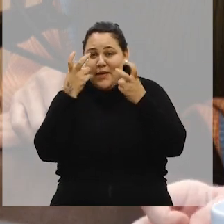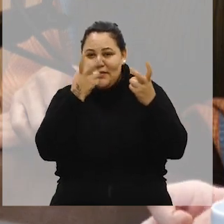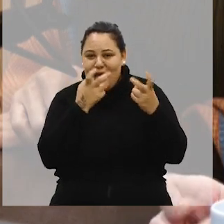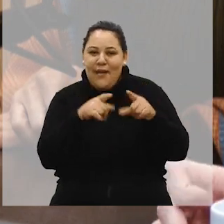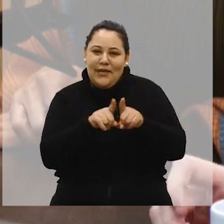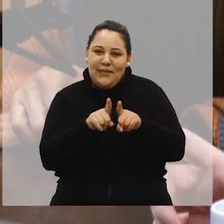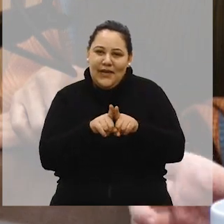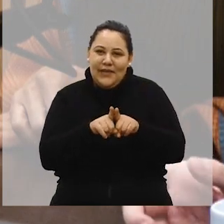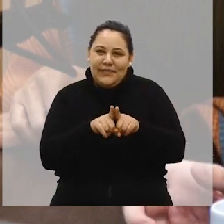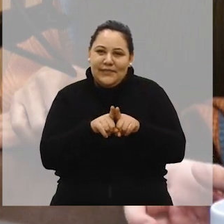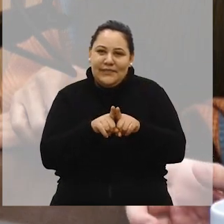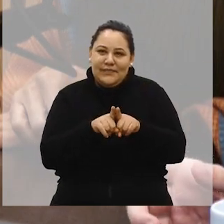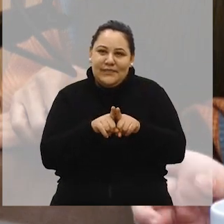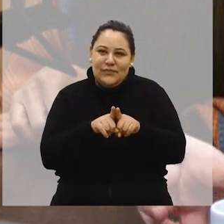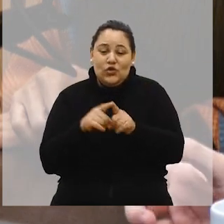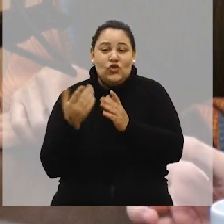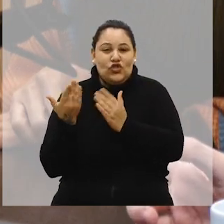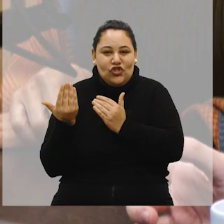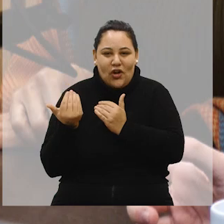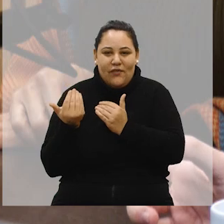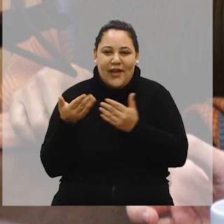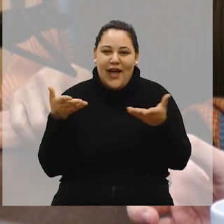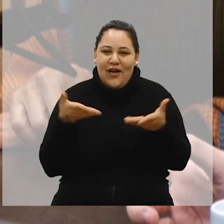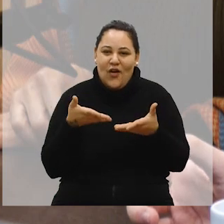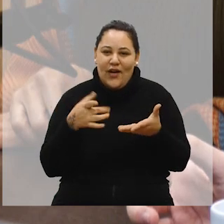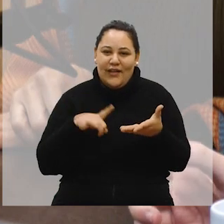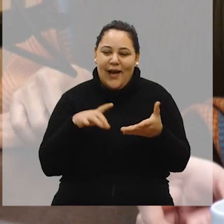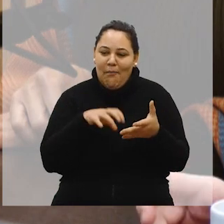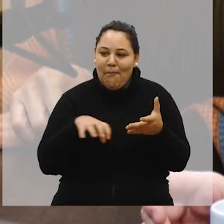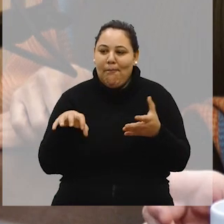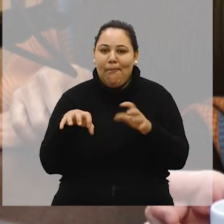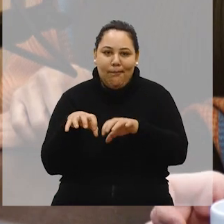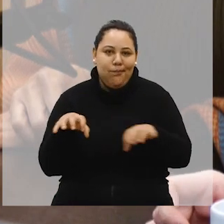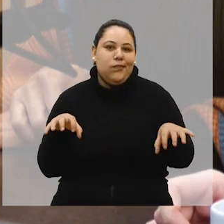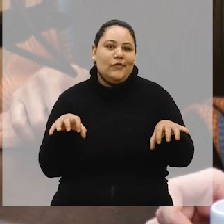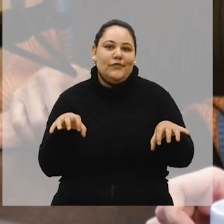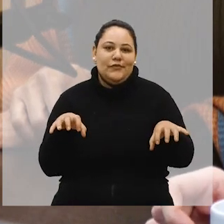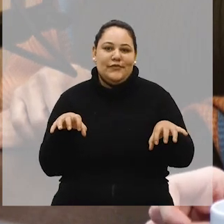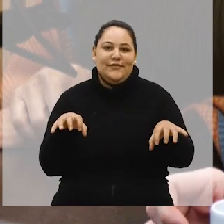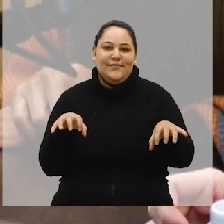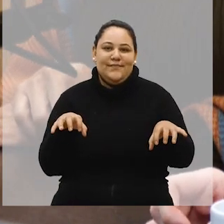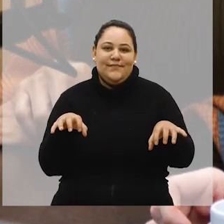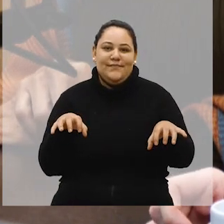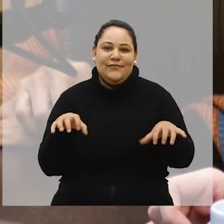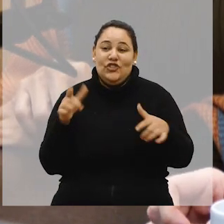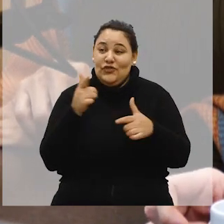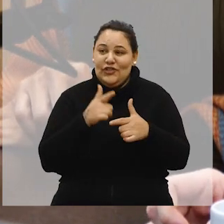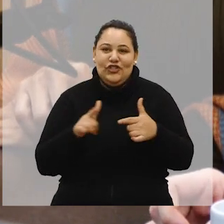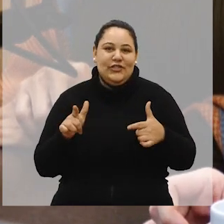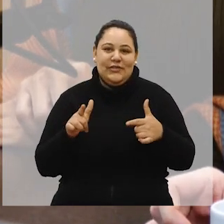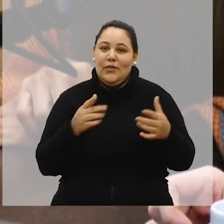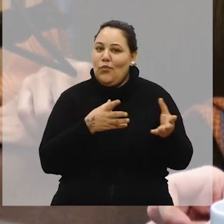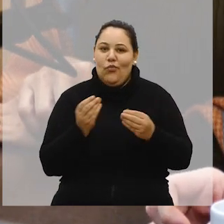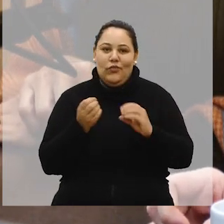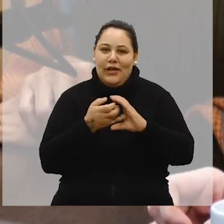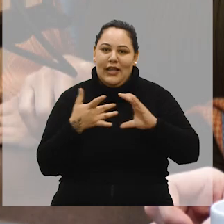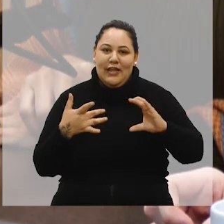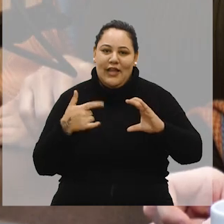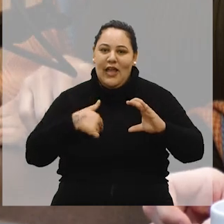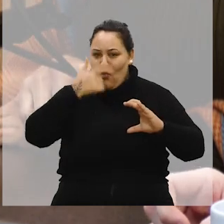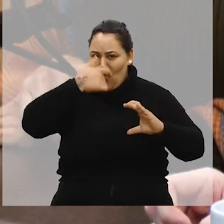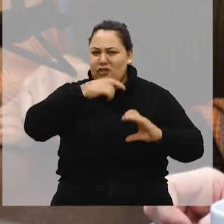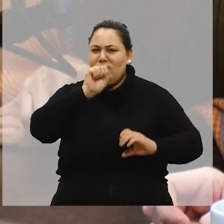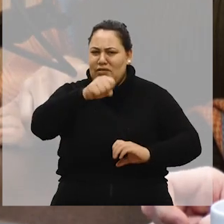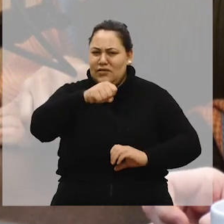percebe a ascensão de uma geração muito dividida em vários aspectos. Eu acho que existem, sim,